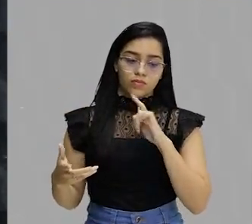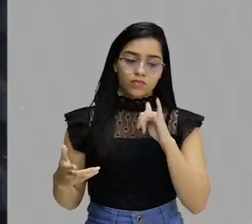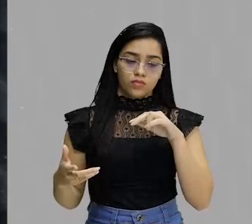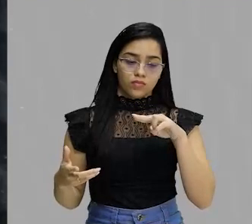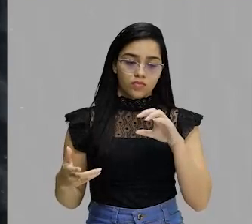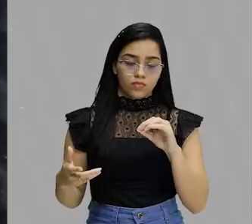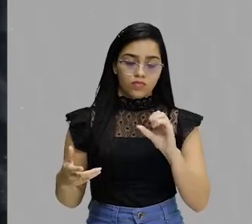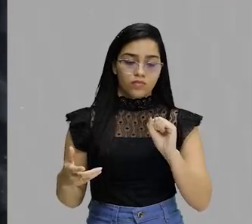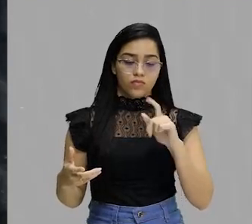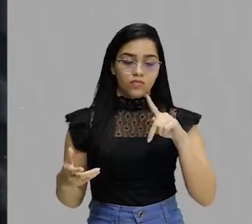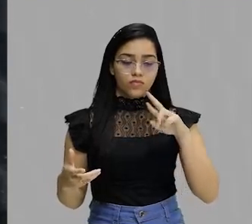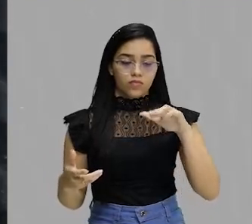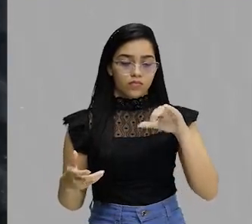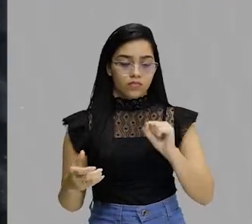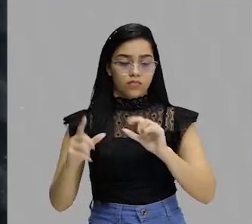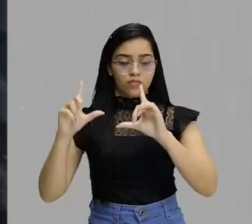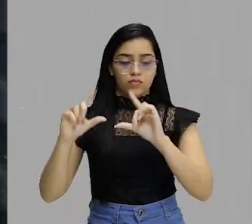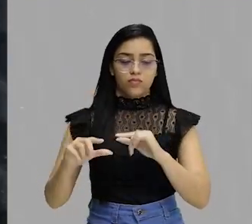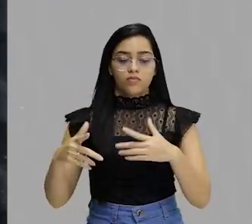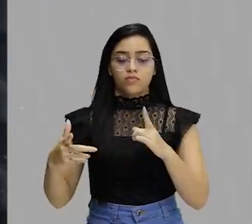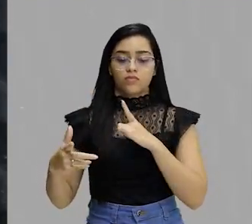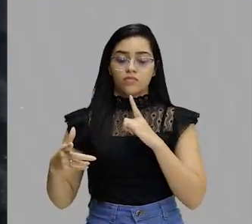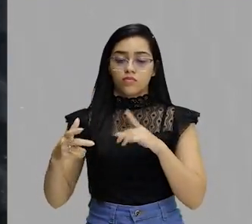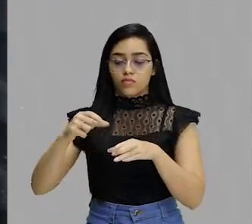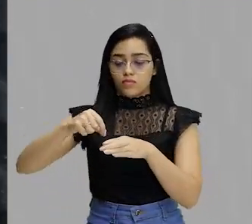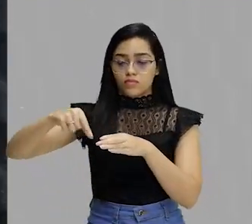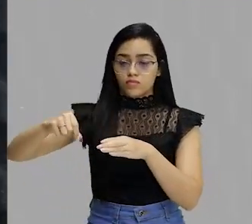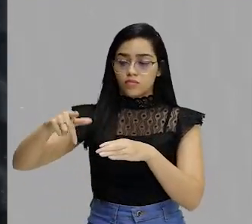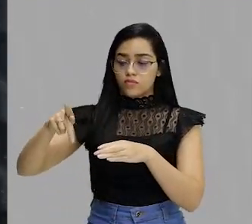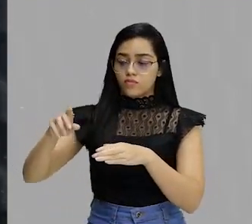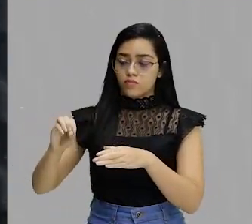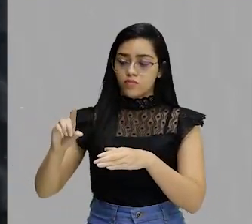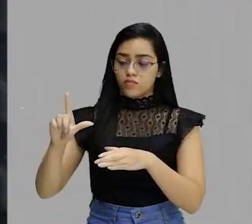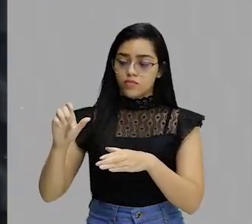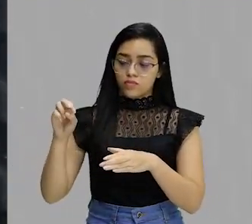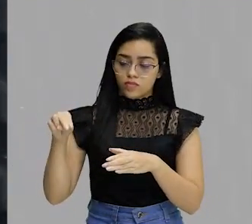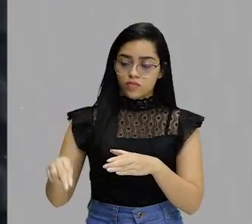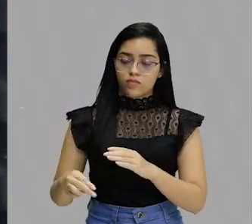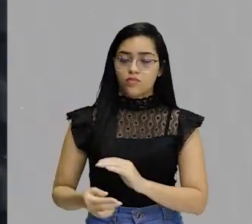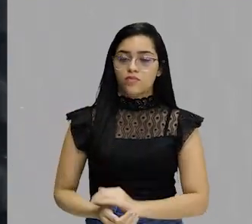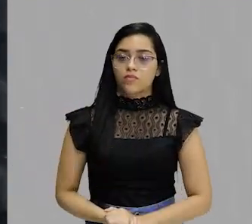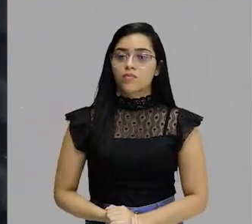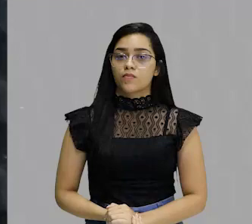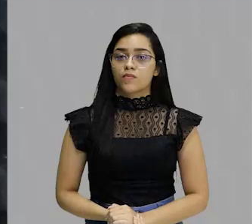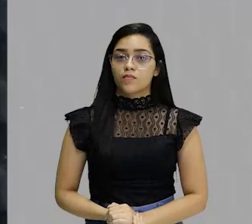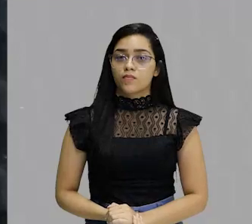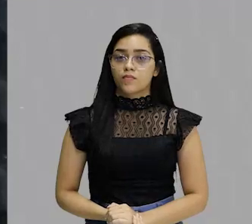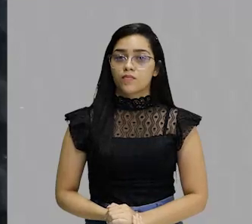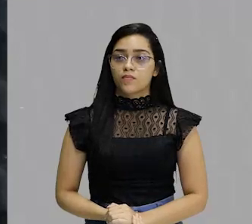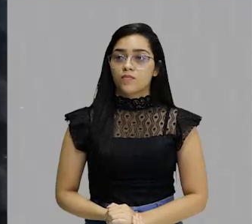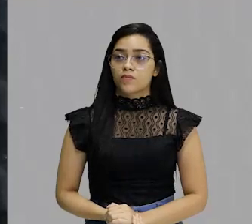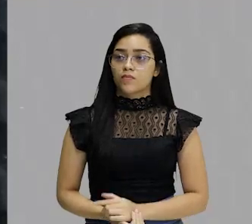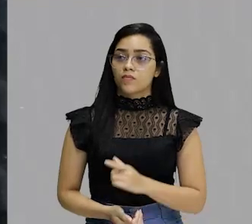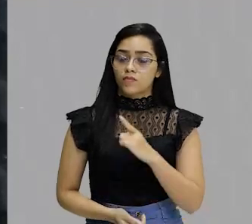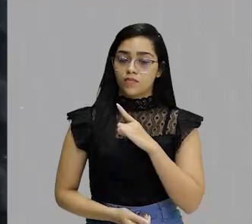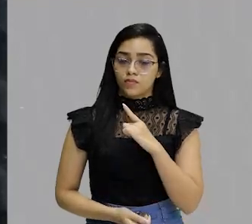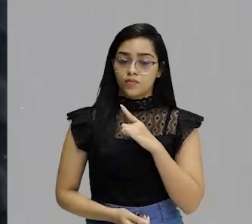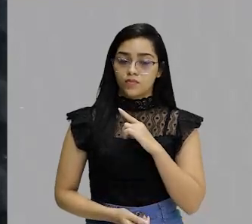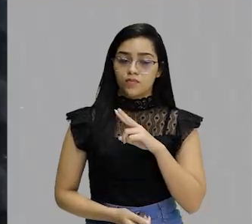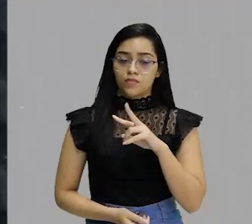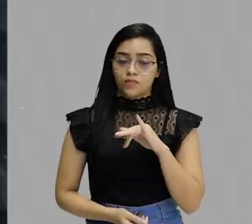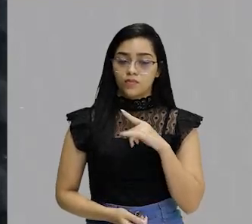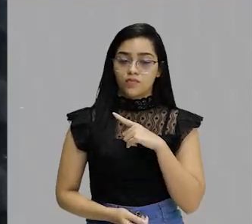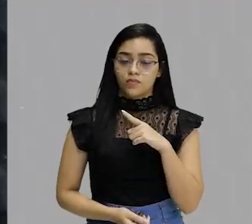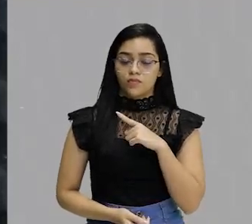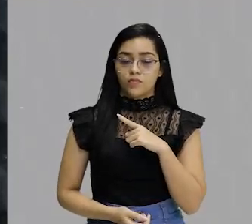gimnospermas, o gametófito se resume simplesmente ao grão de pólen, o gametófito masculino. E aí, esse grão de pólen, quando